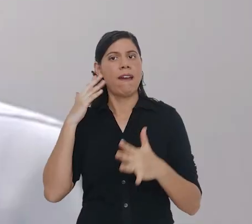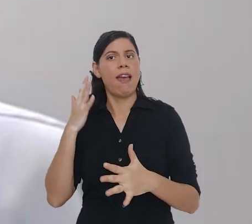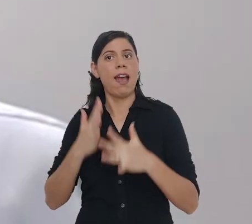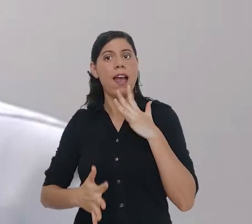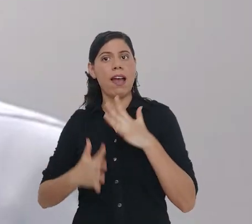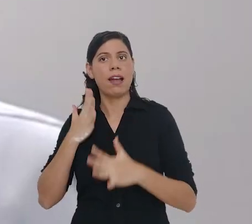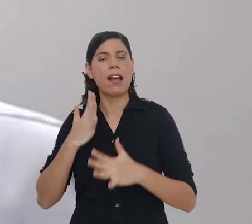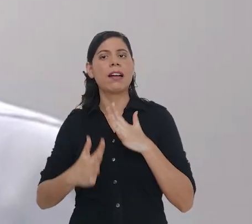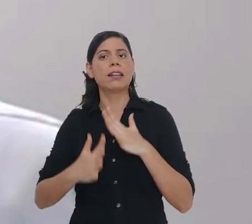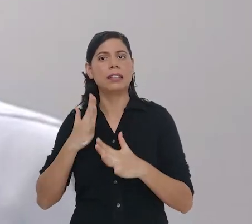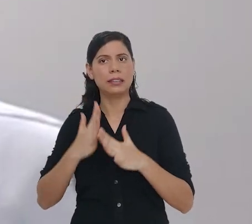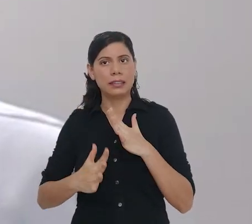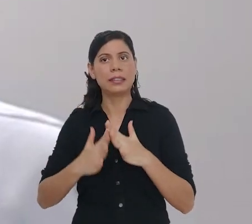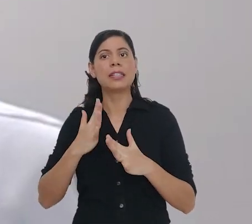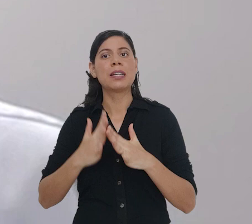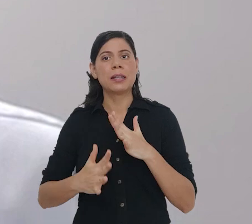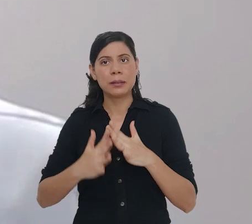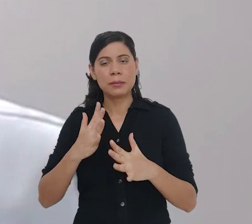atrapalhar